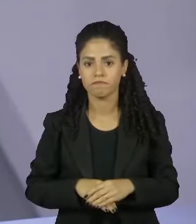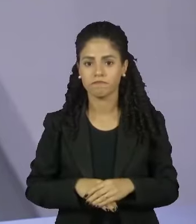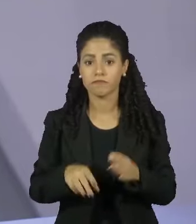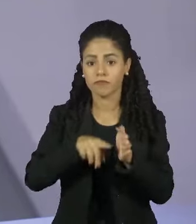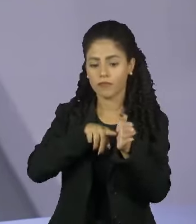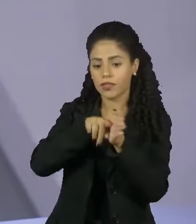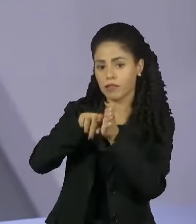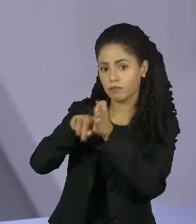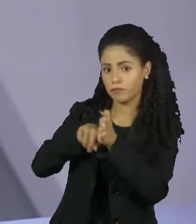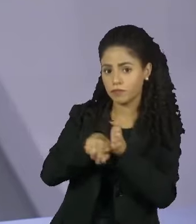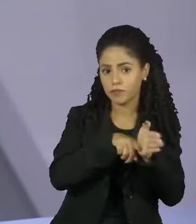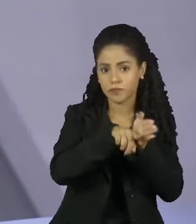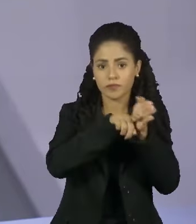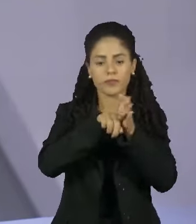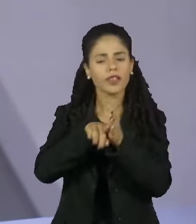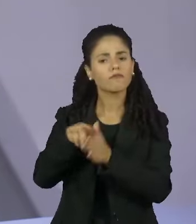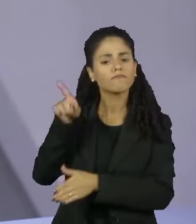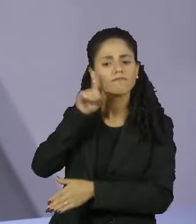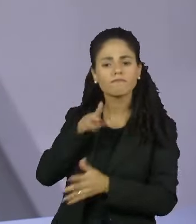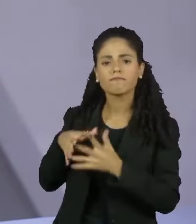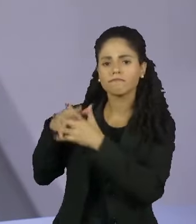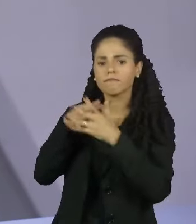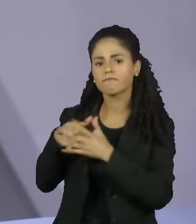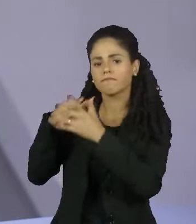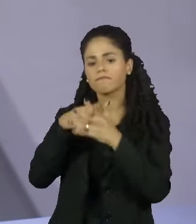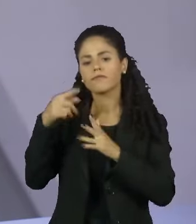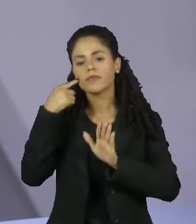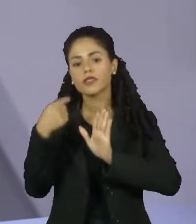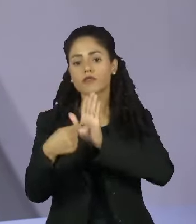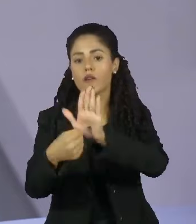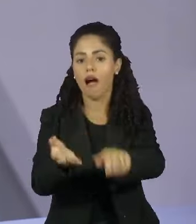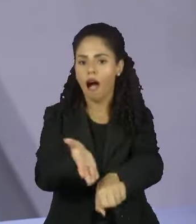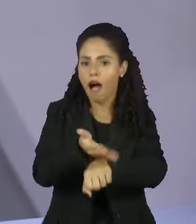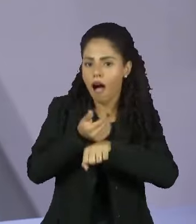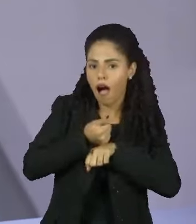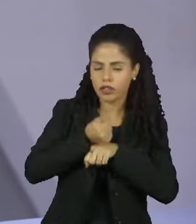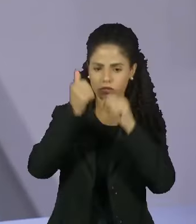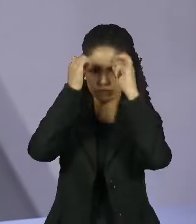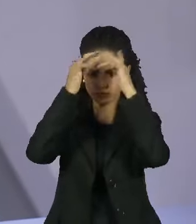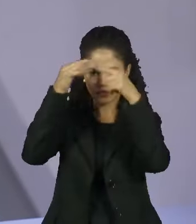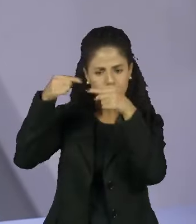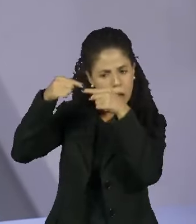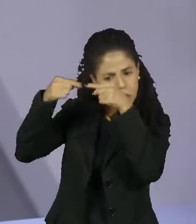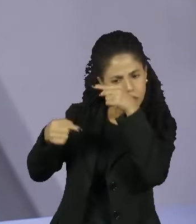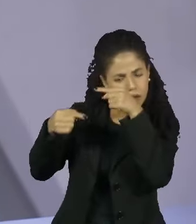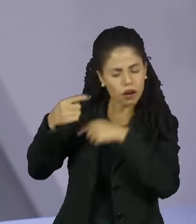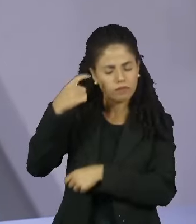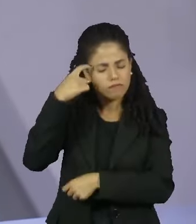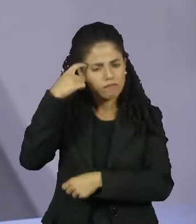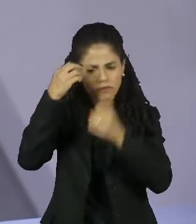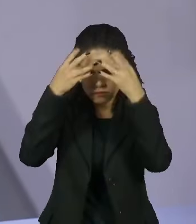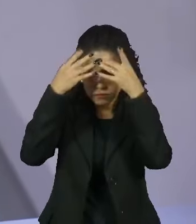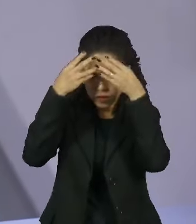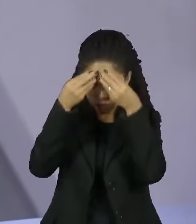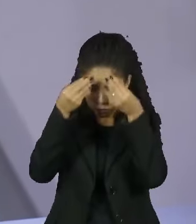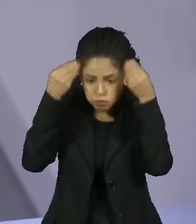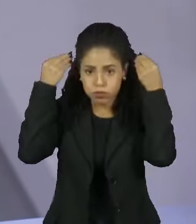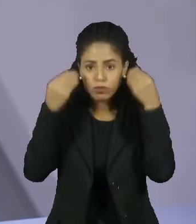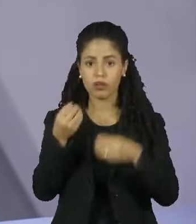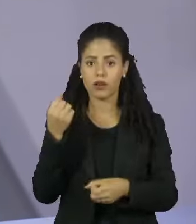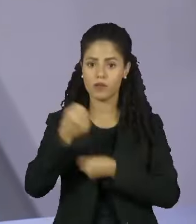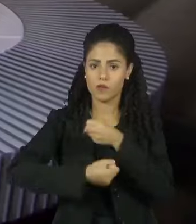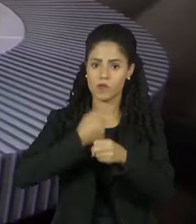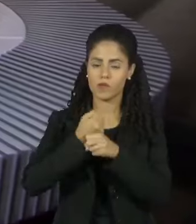Pesquisadores americanos identificaram um novo sinal precoce de Alzheimer, que pode antecipar o diagnóstico em quase